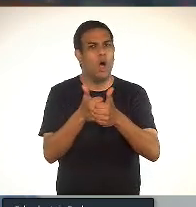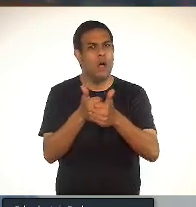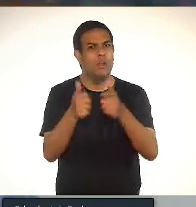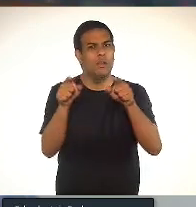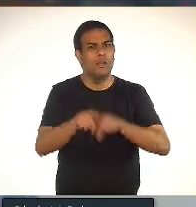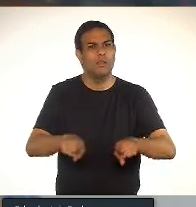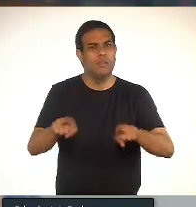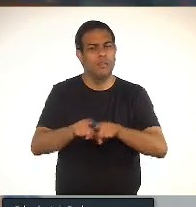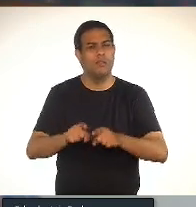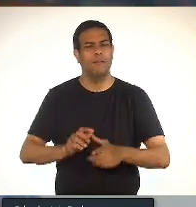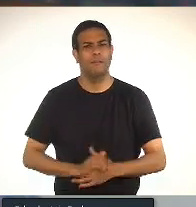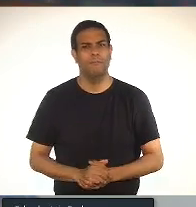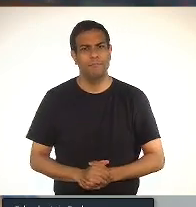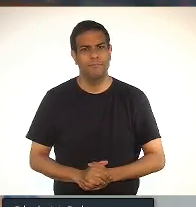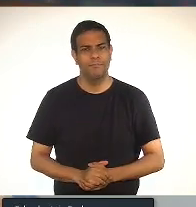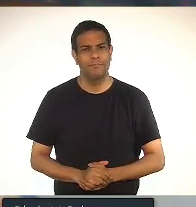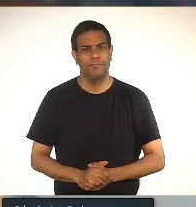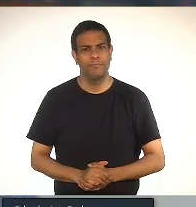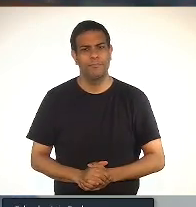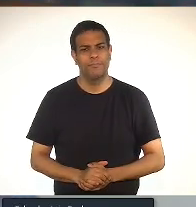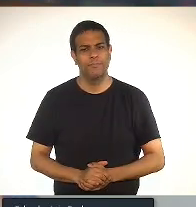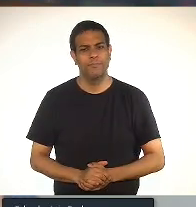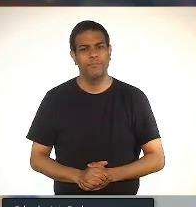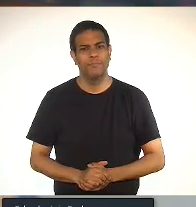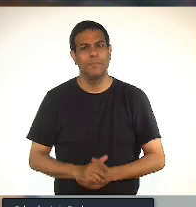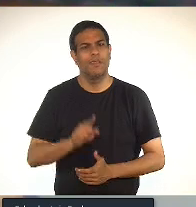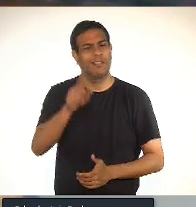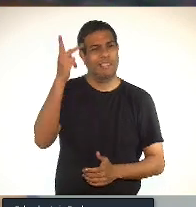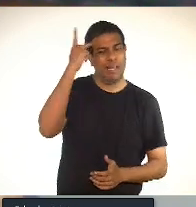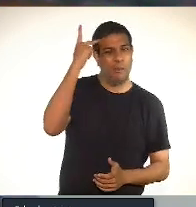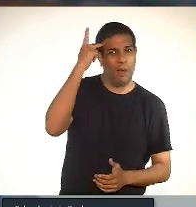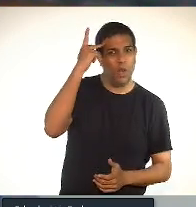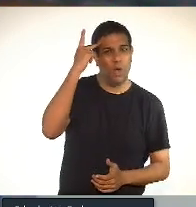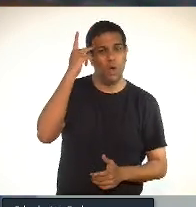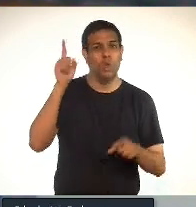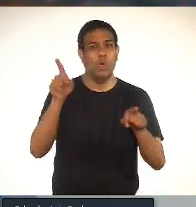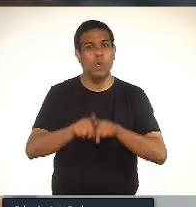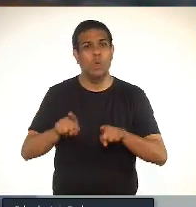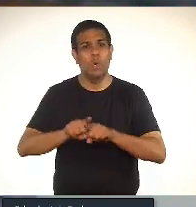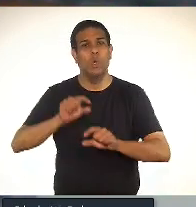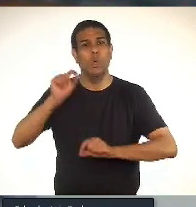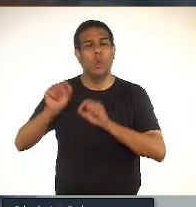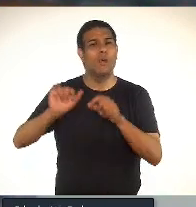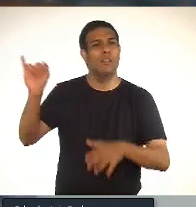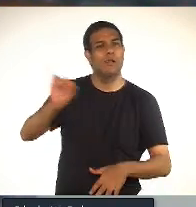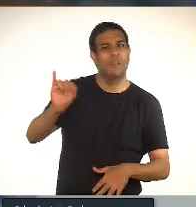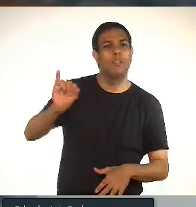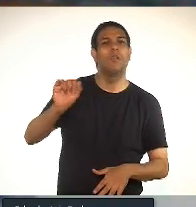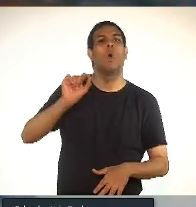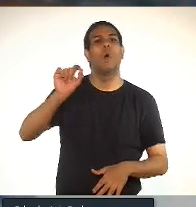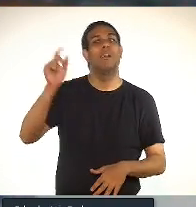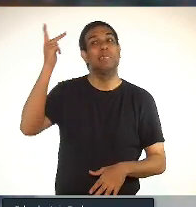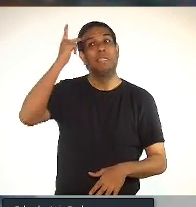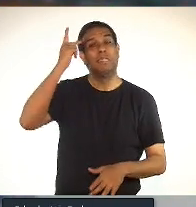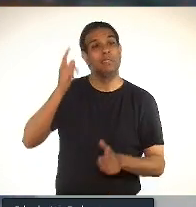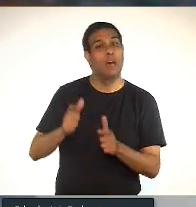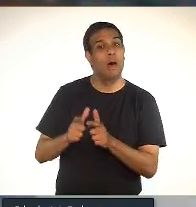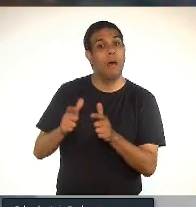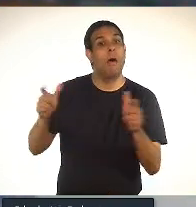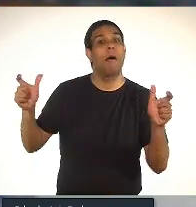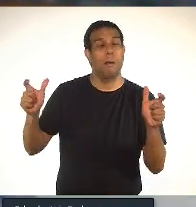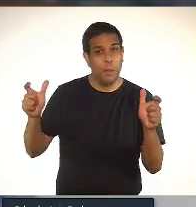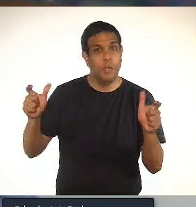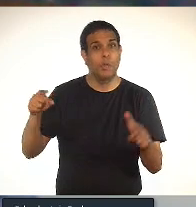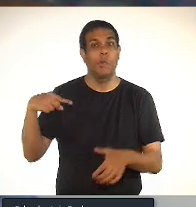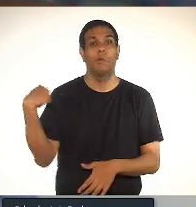aquele duelo que está havendo lá em São Paulo, e fruto da importância de São Paulo